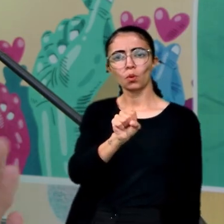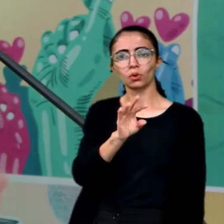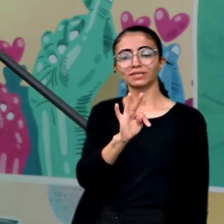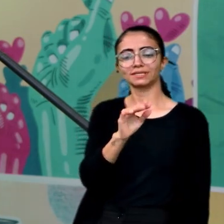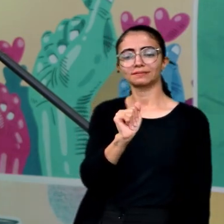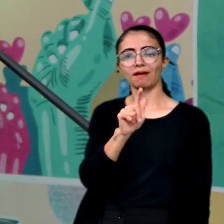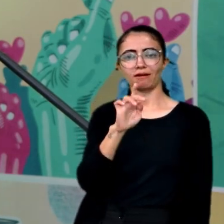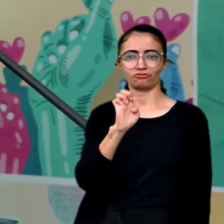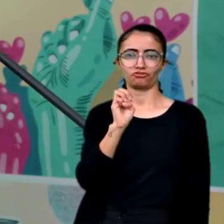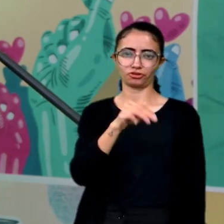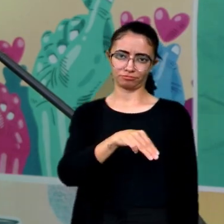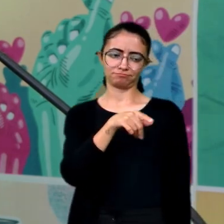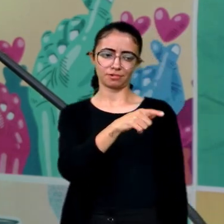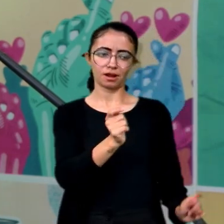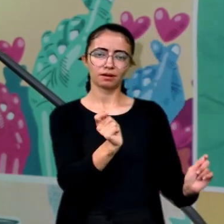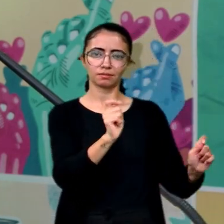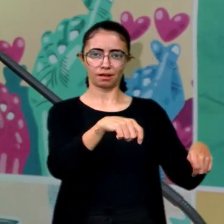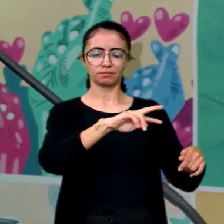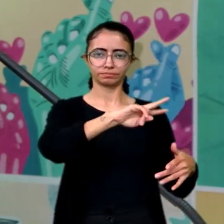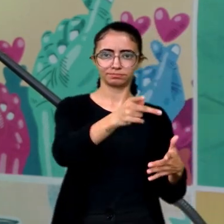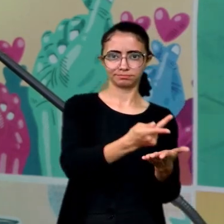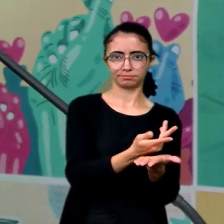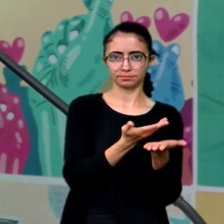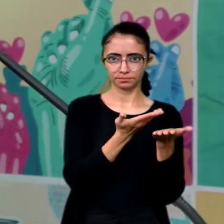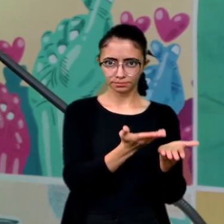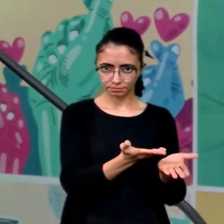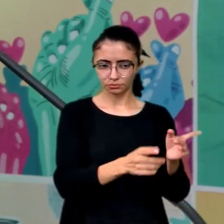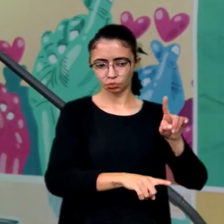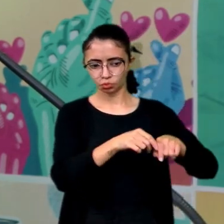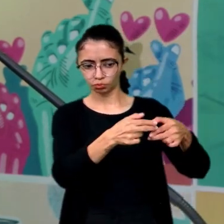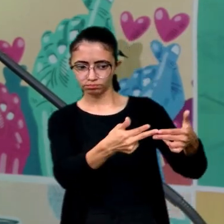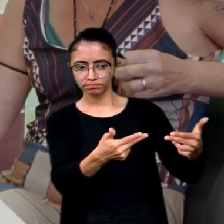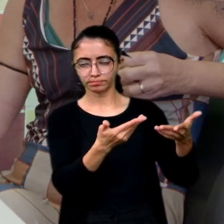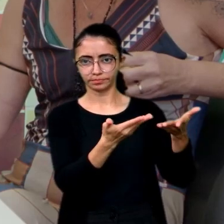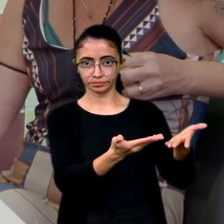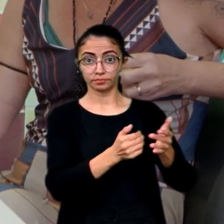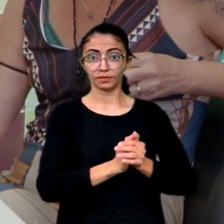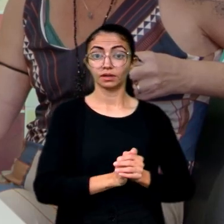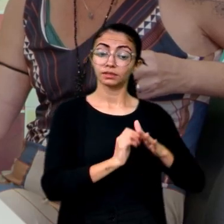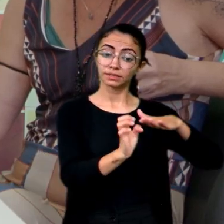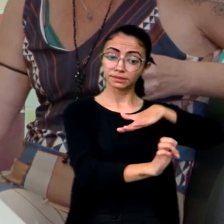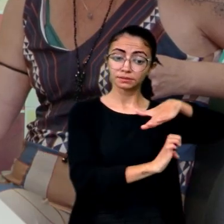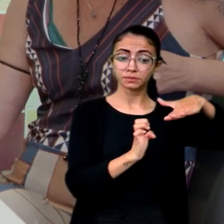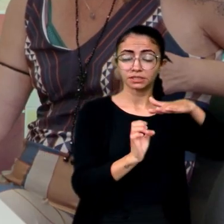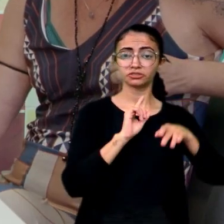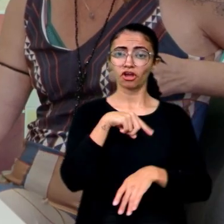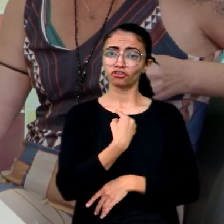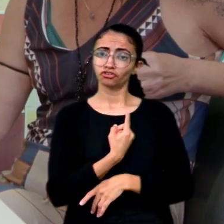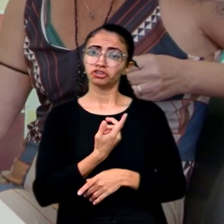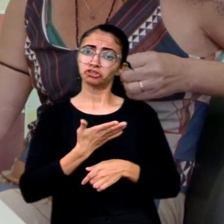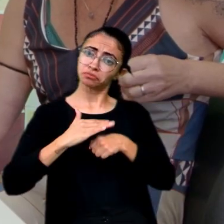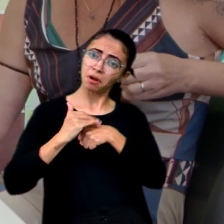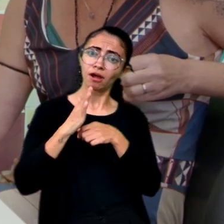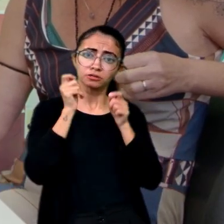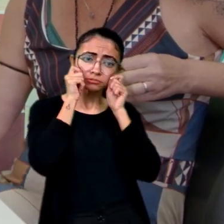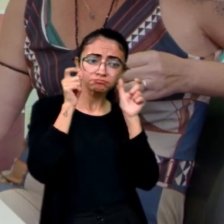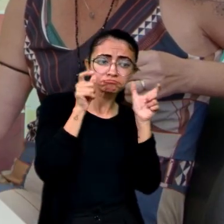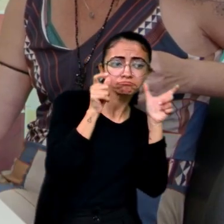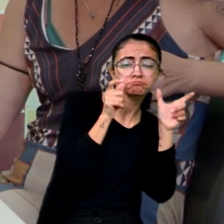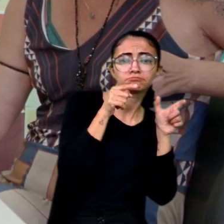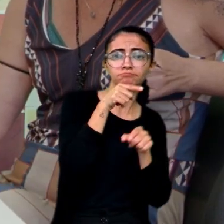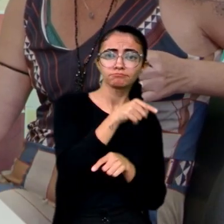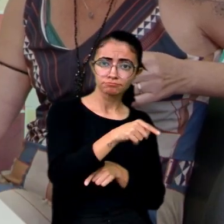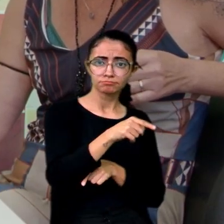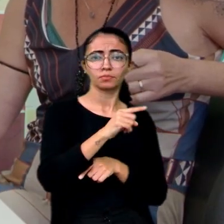Perfeito. E essas empresas ganhariam mais a nossa atenção por conta desse